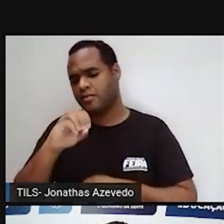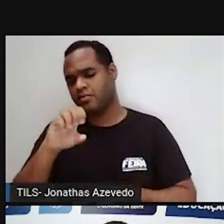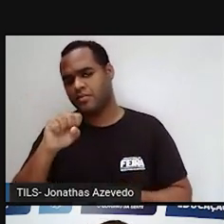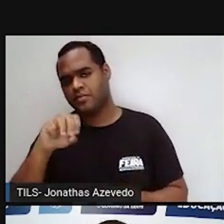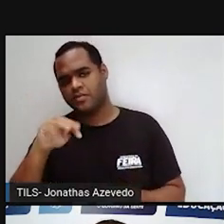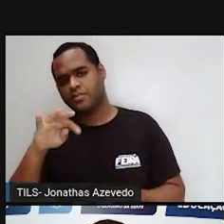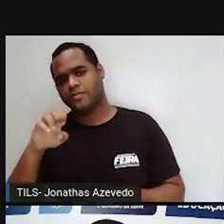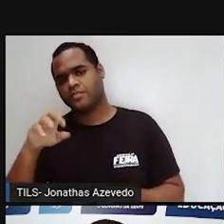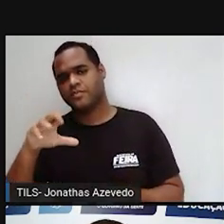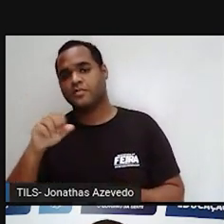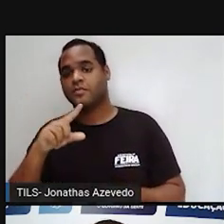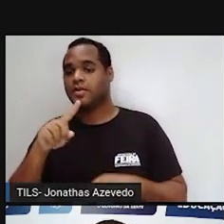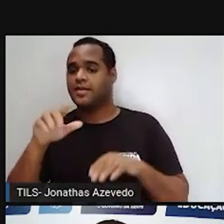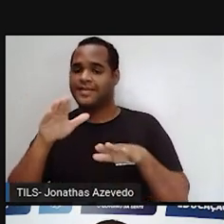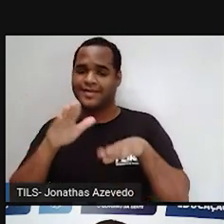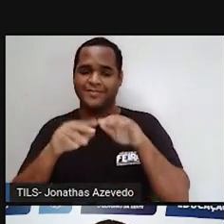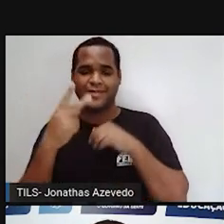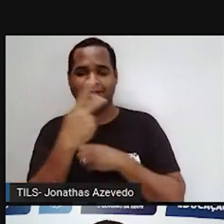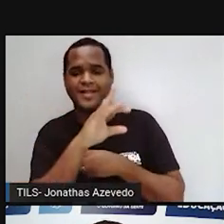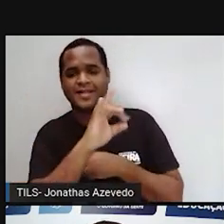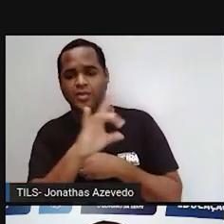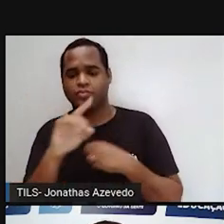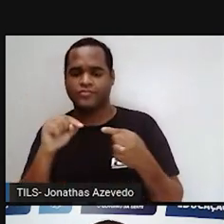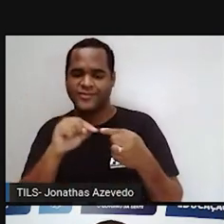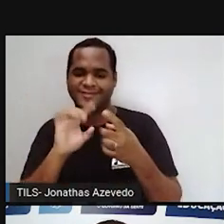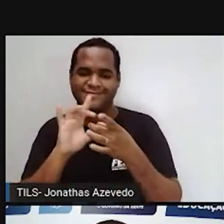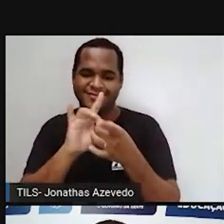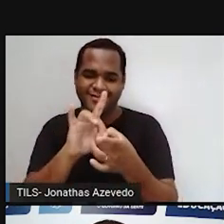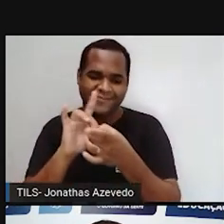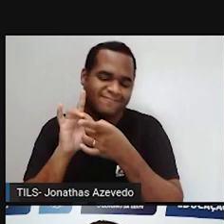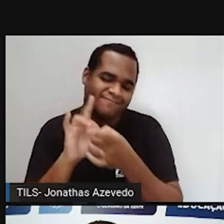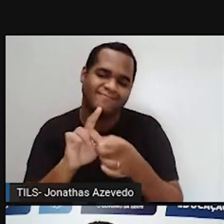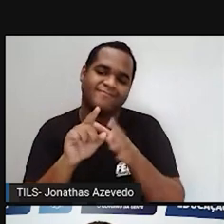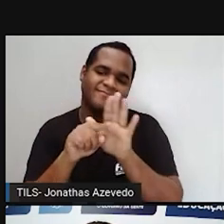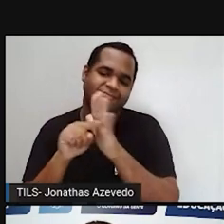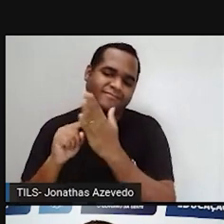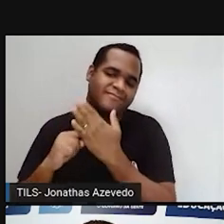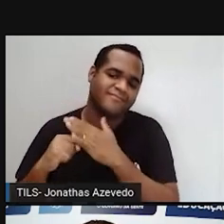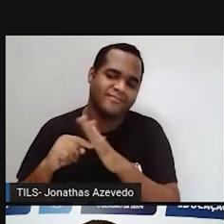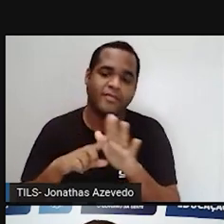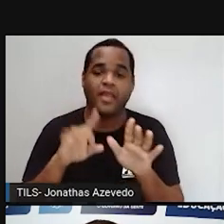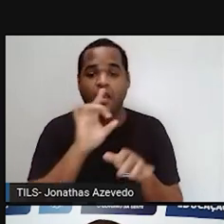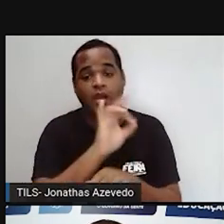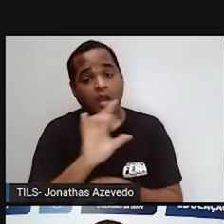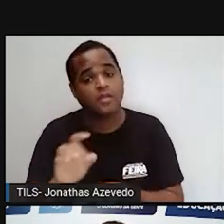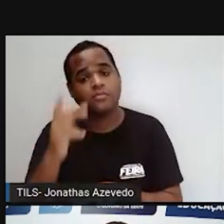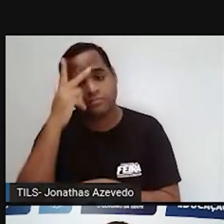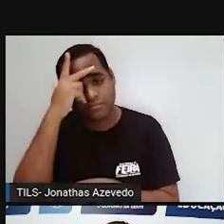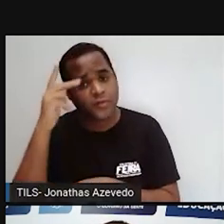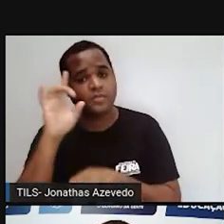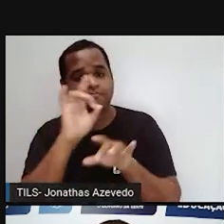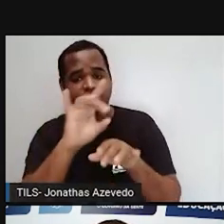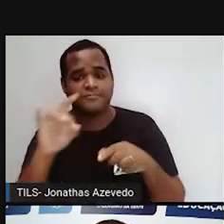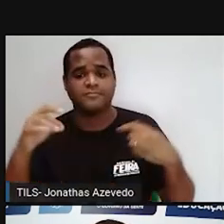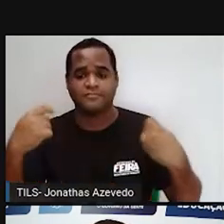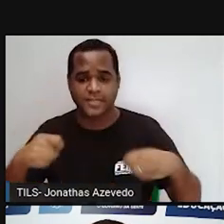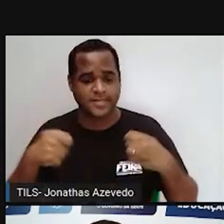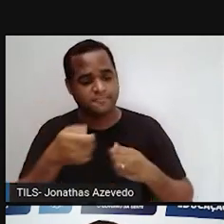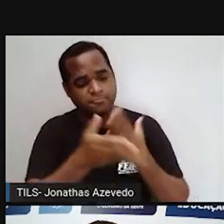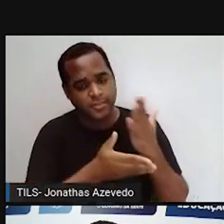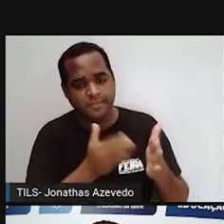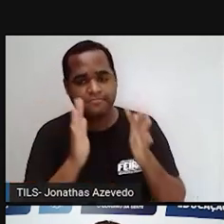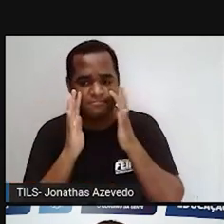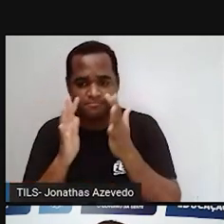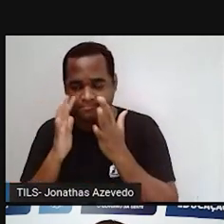relação de dependência entre si e é justamente por isso que todos nós devemos fazer a nossa parte e cuidar desse ambiente para que a gente